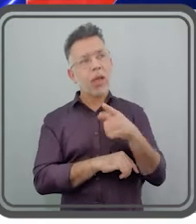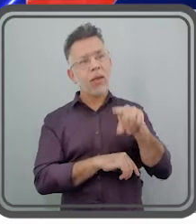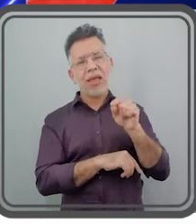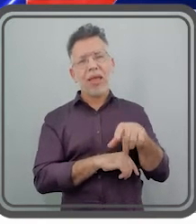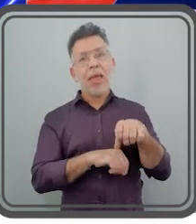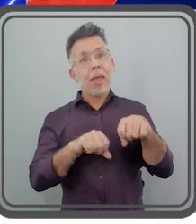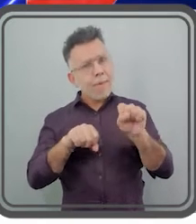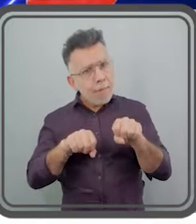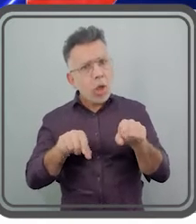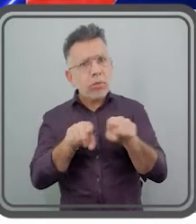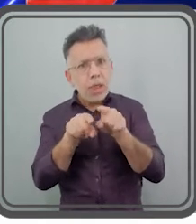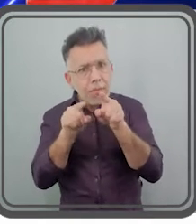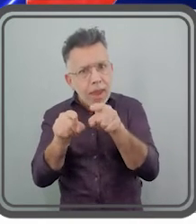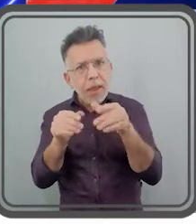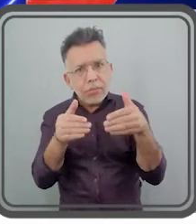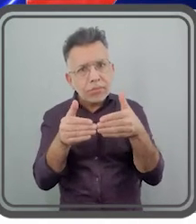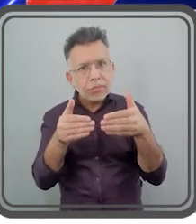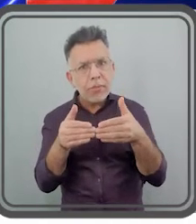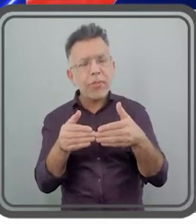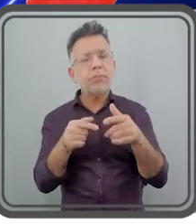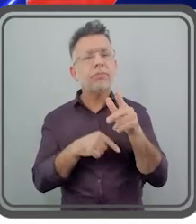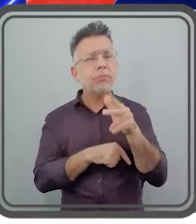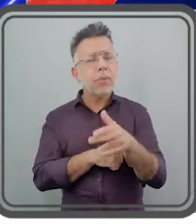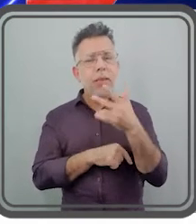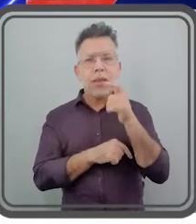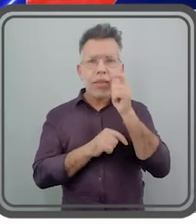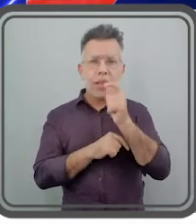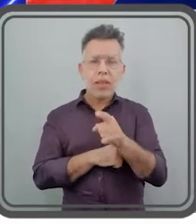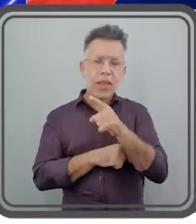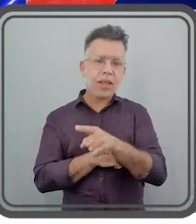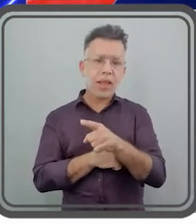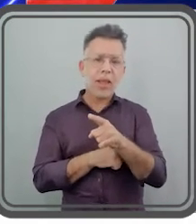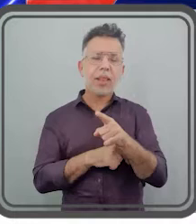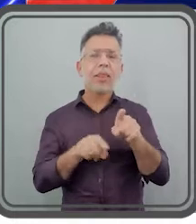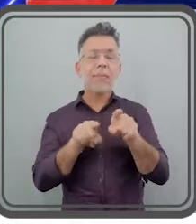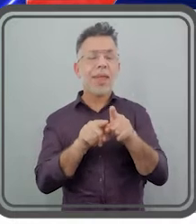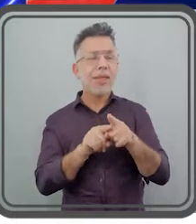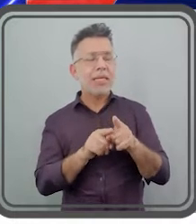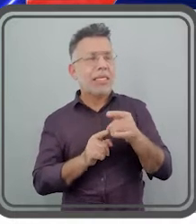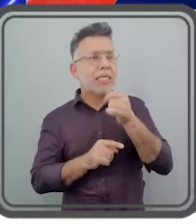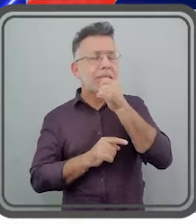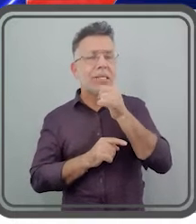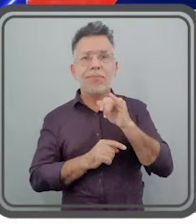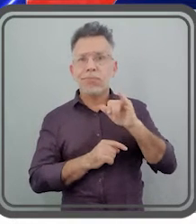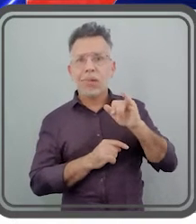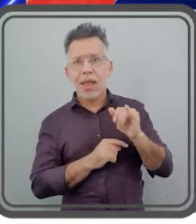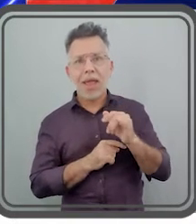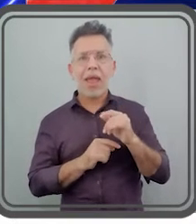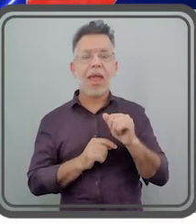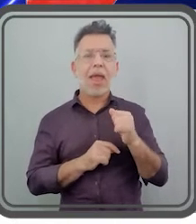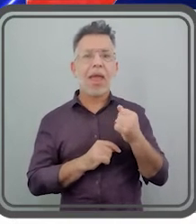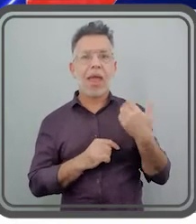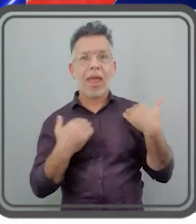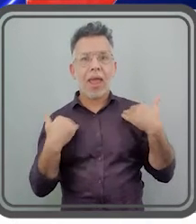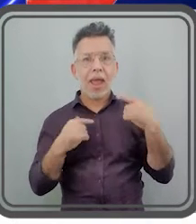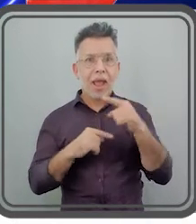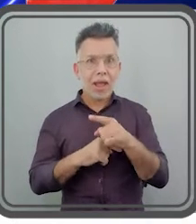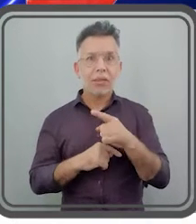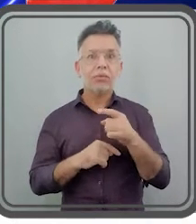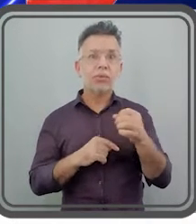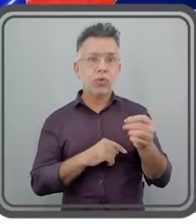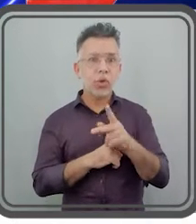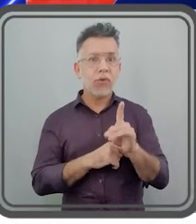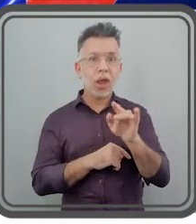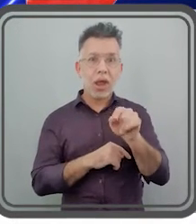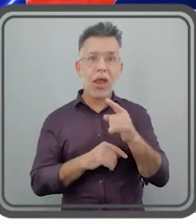carro em viajar e mostra entregue na mesma categoria né E um ponto interessante de atrações no próprio carácter a gente lançou recentemente é